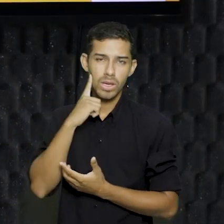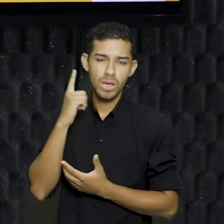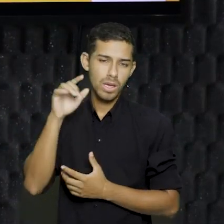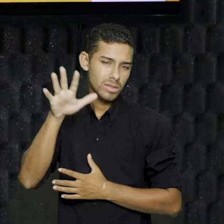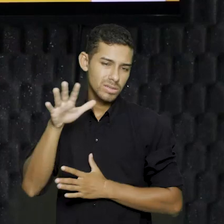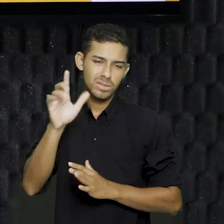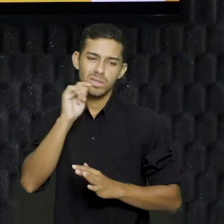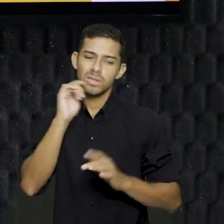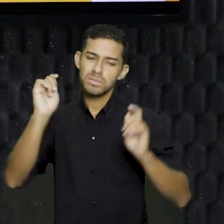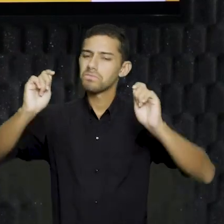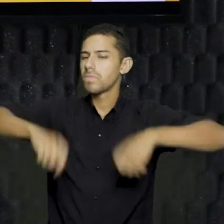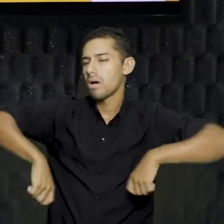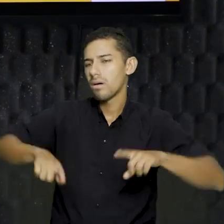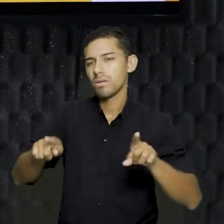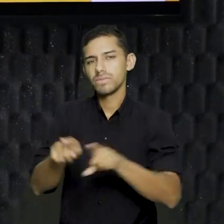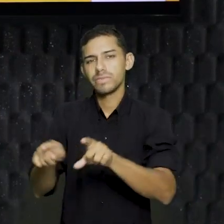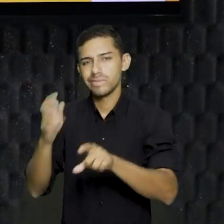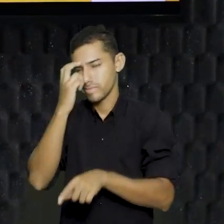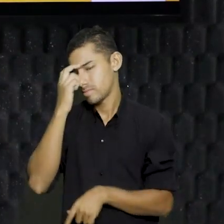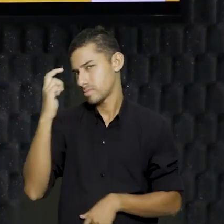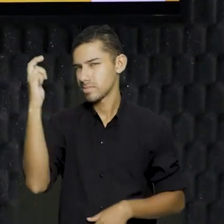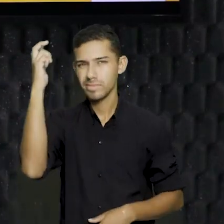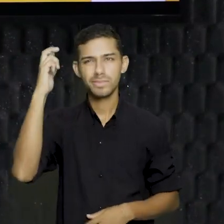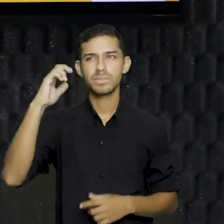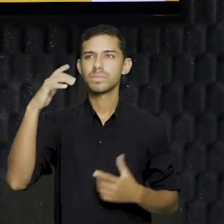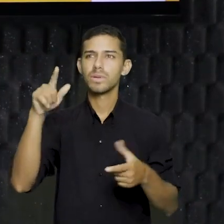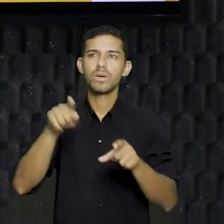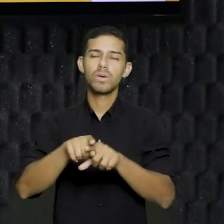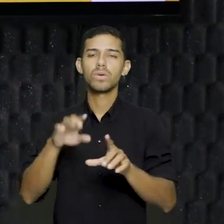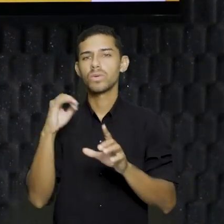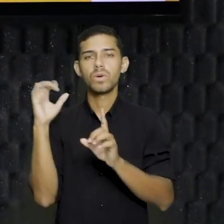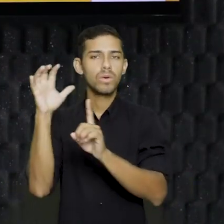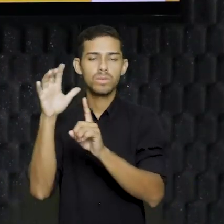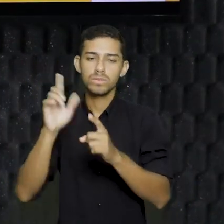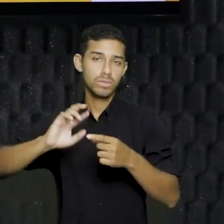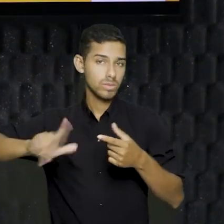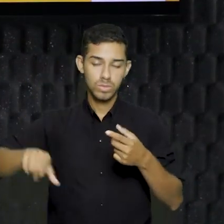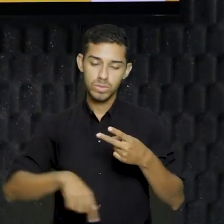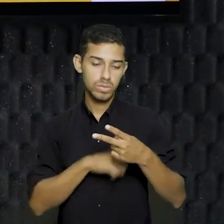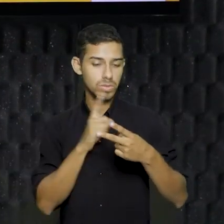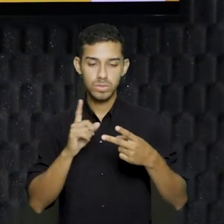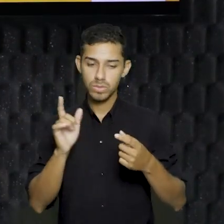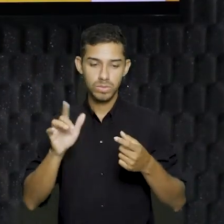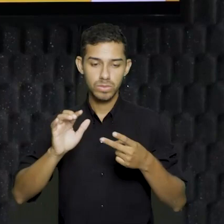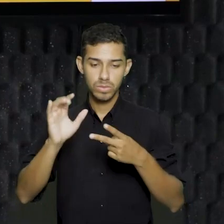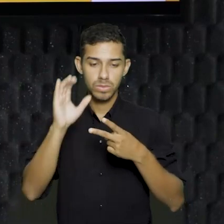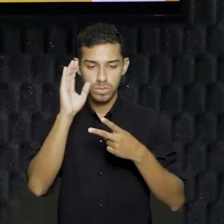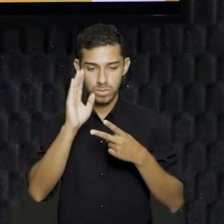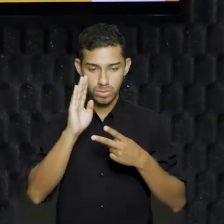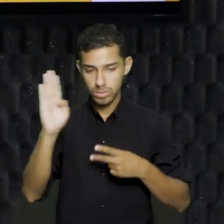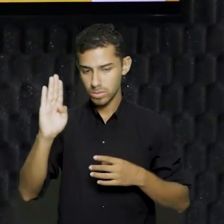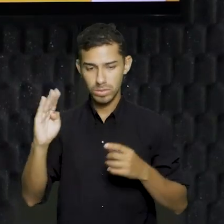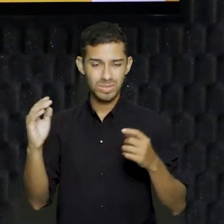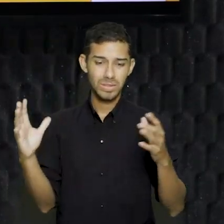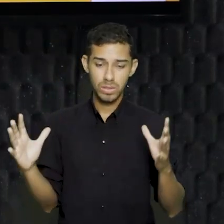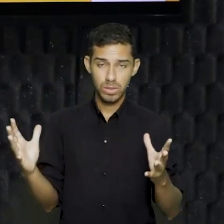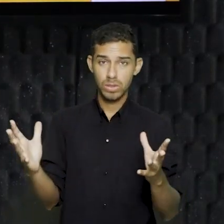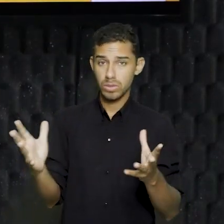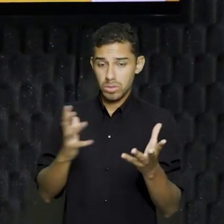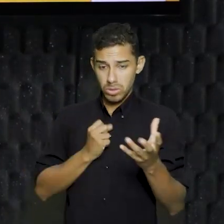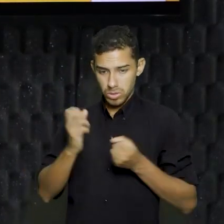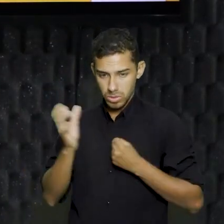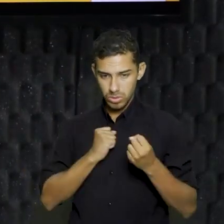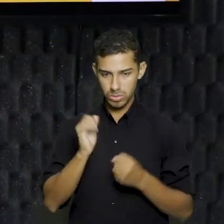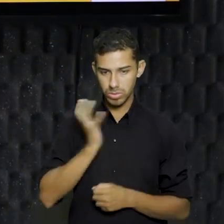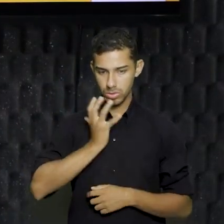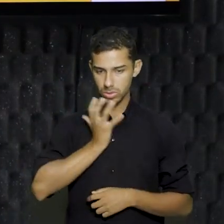suas posses, proeminência intelectual, ou até mesmo influência, não é o caso. O acúmulo de riqueza também não é